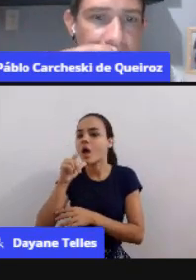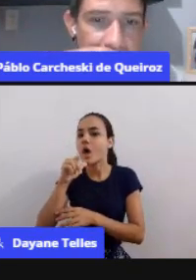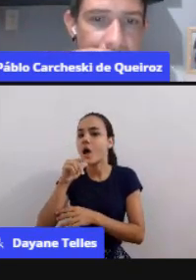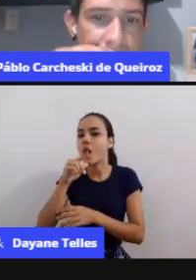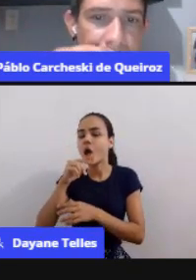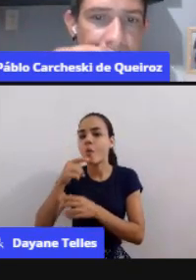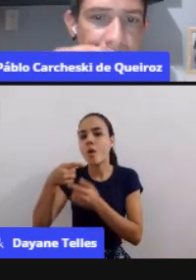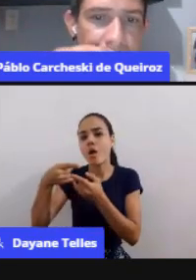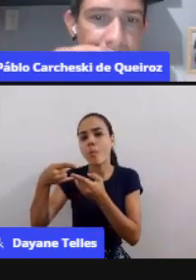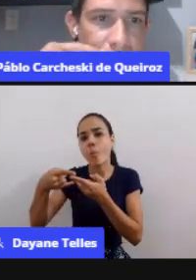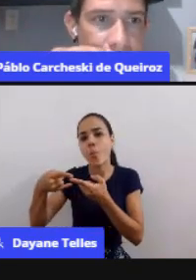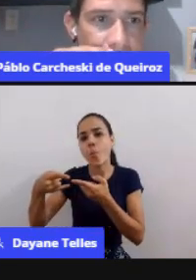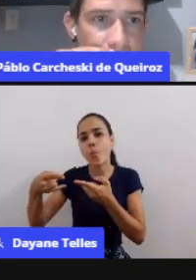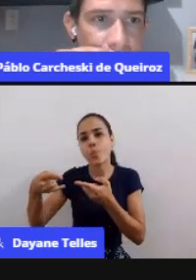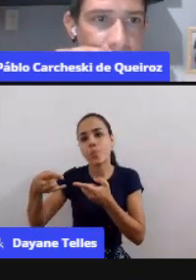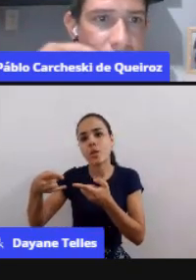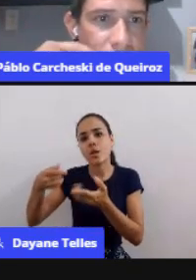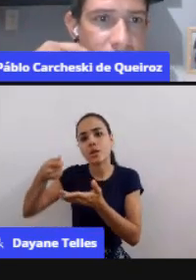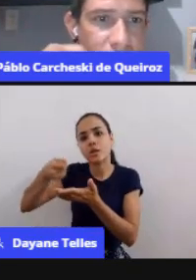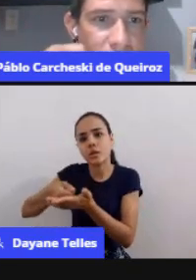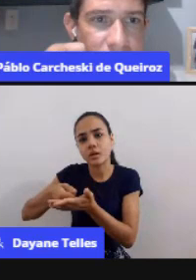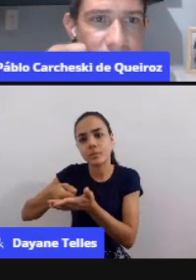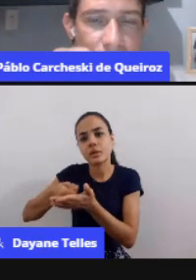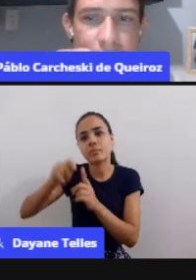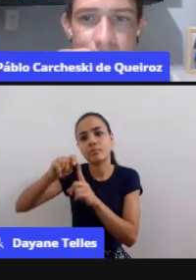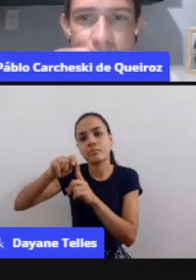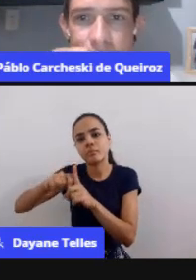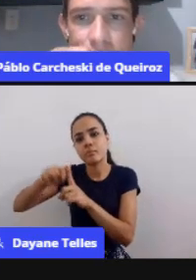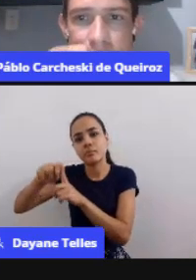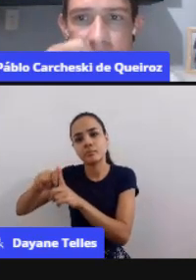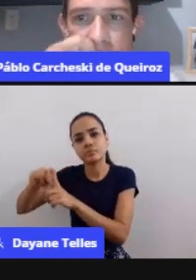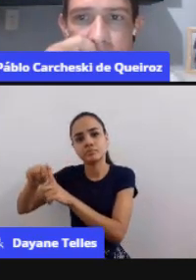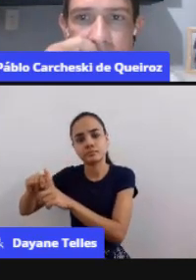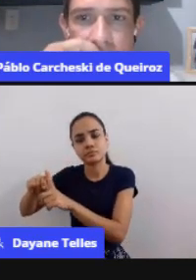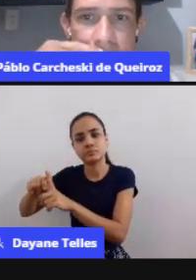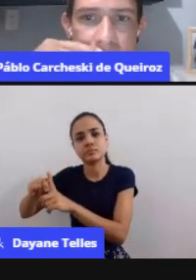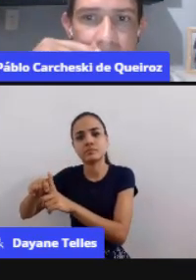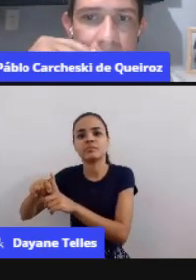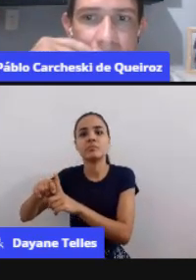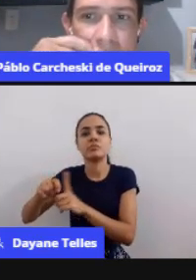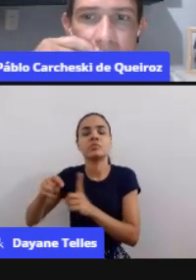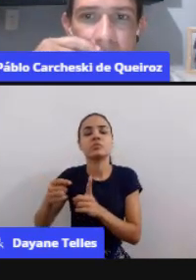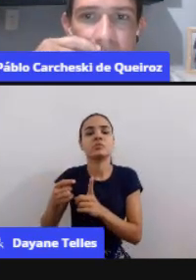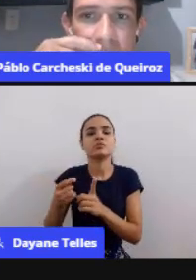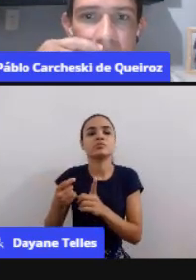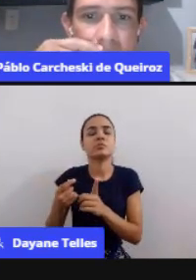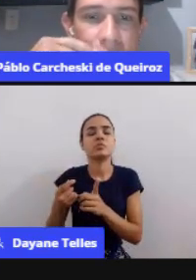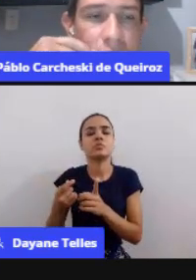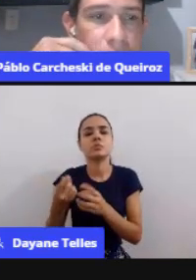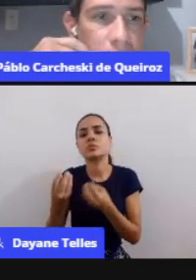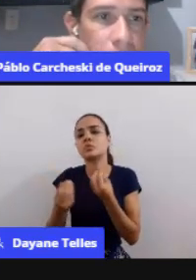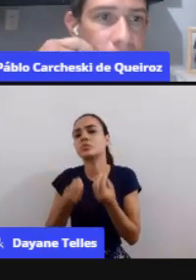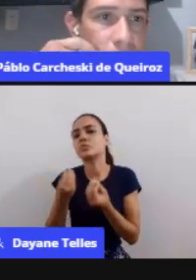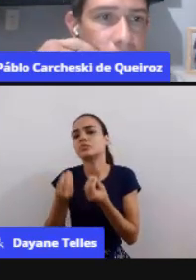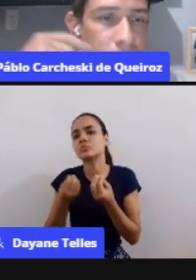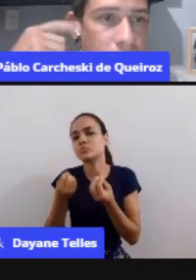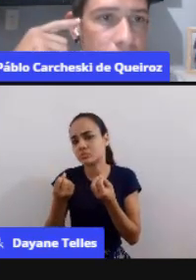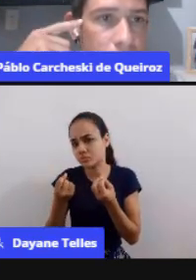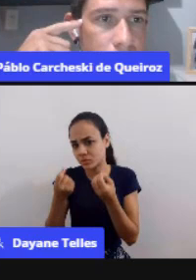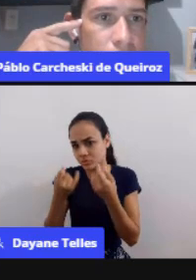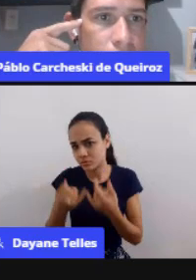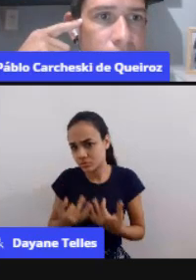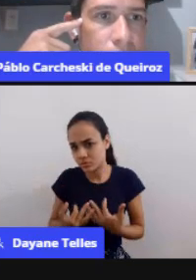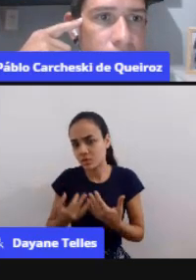mensal. Então, que questionamento que nós podemos fazer a respeito disso? É proporcional, não é proporcional? É